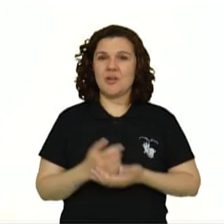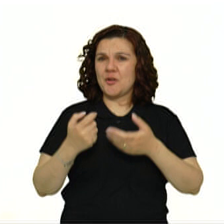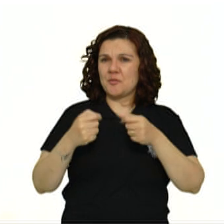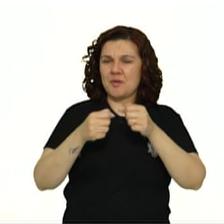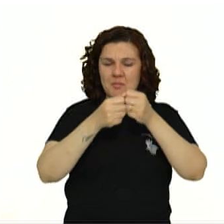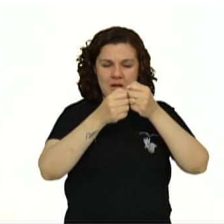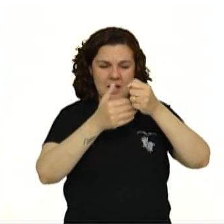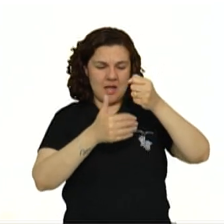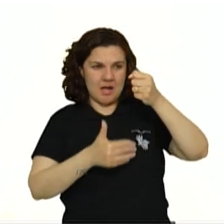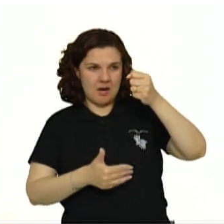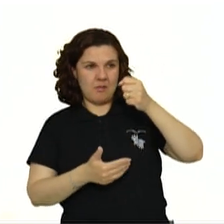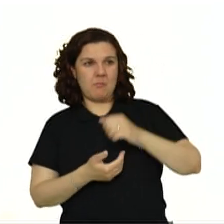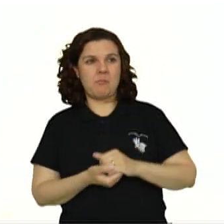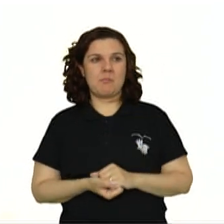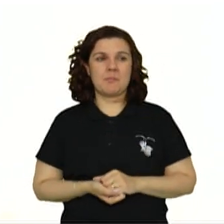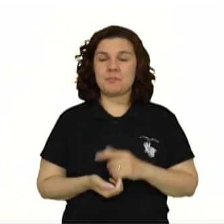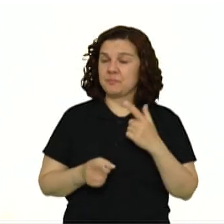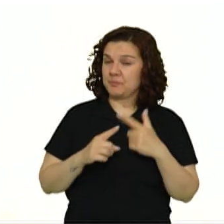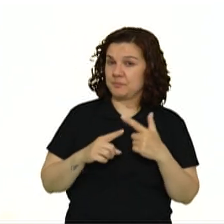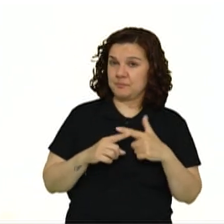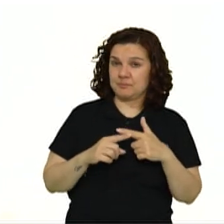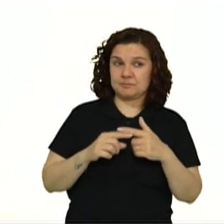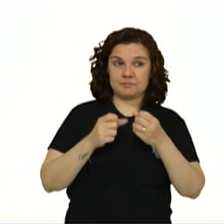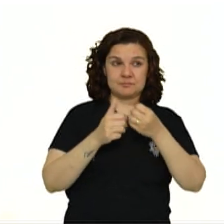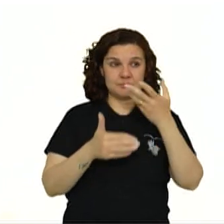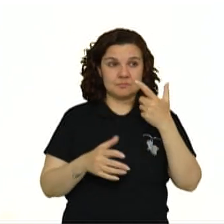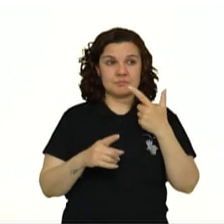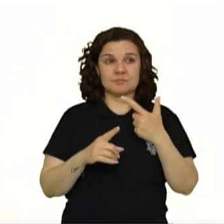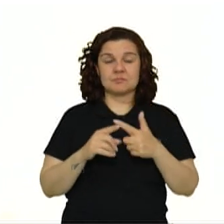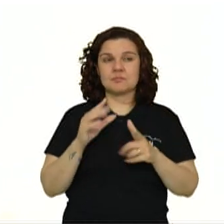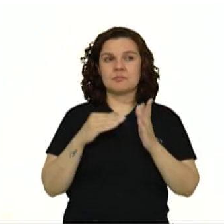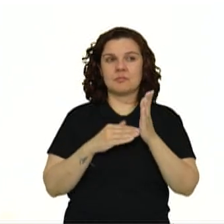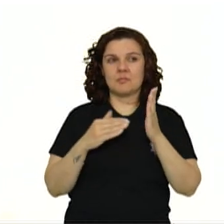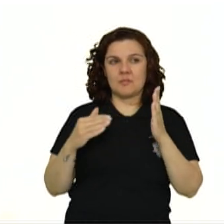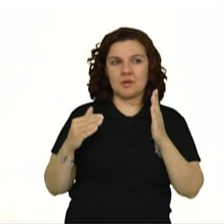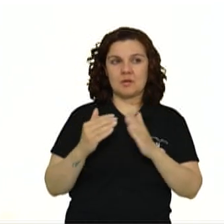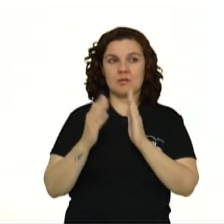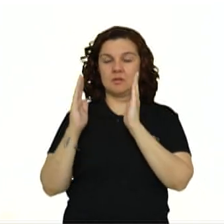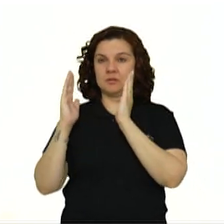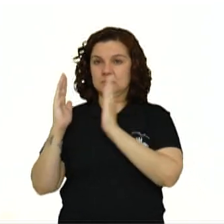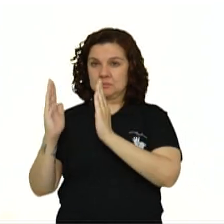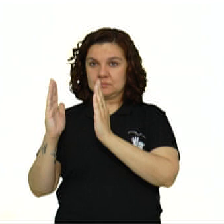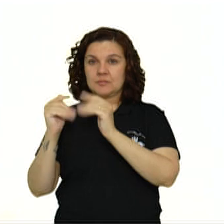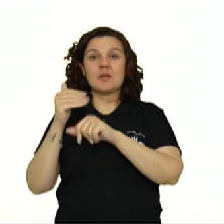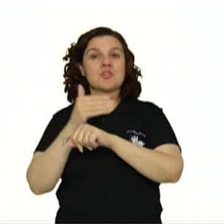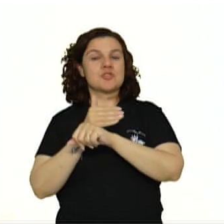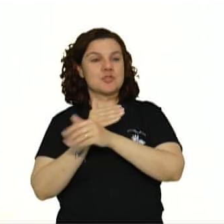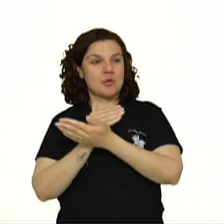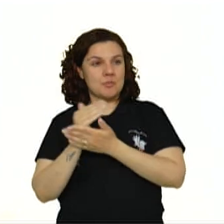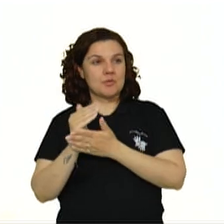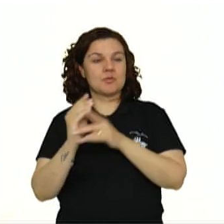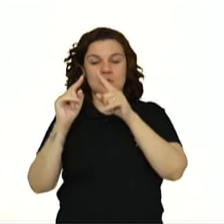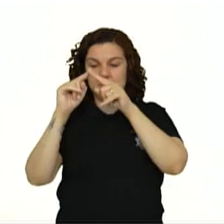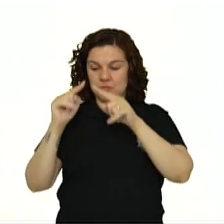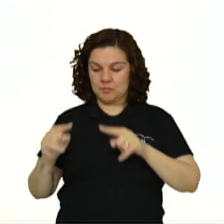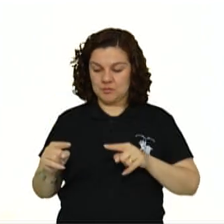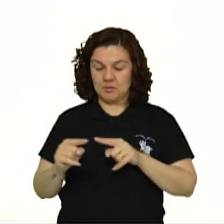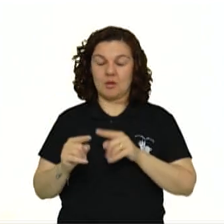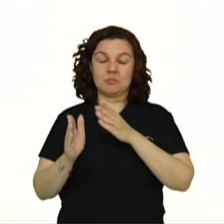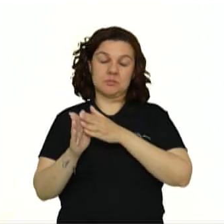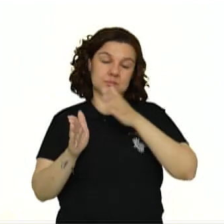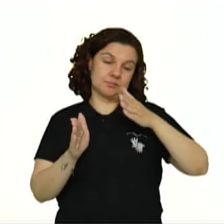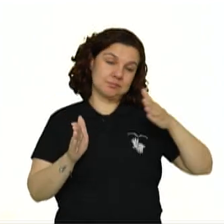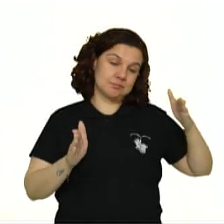fazendo a demonstração dessas fórmulas, deduções, porque tudo parte daquele princípio lá do triângulo retângulo para